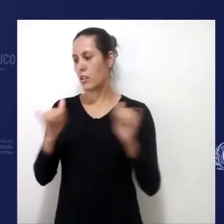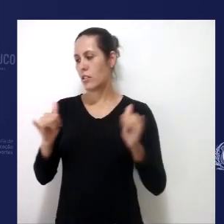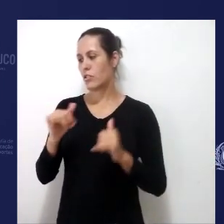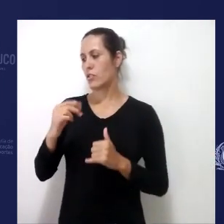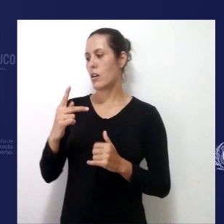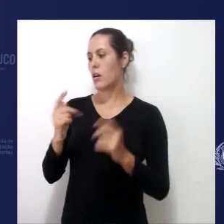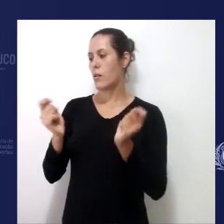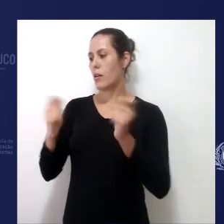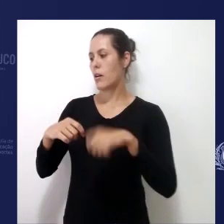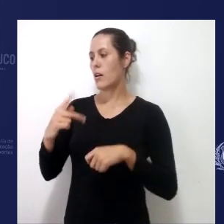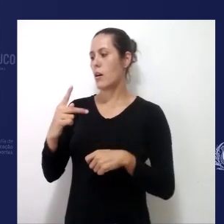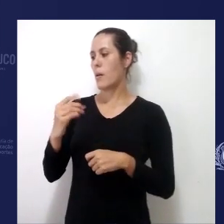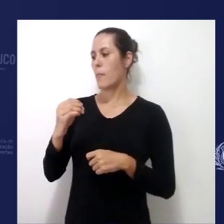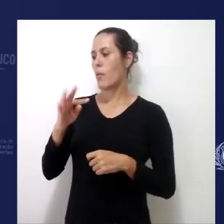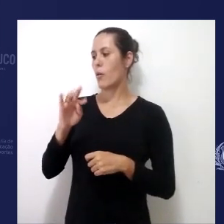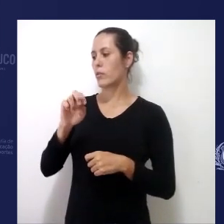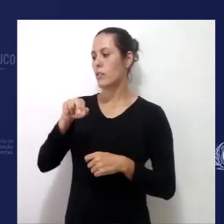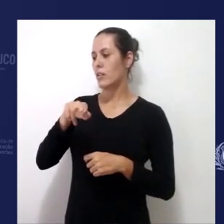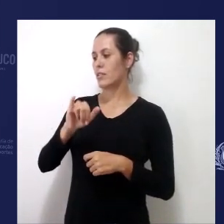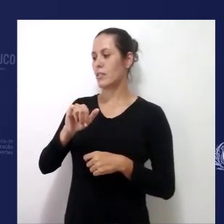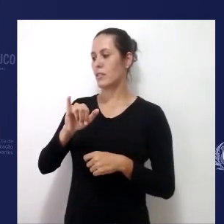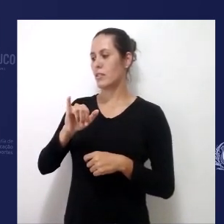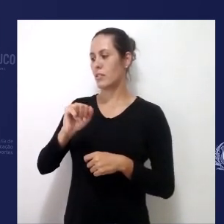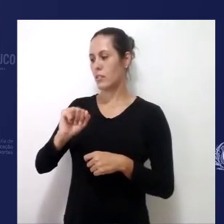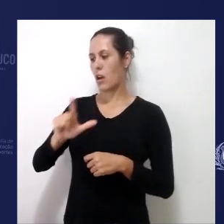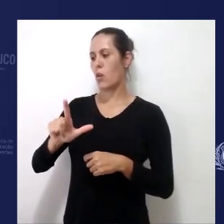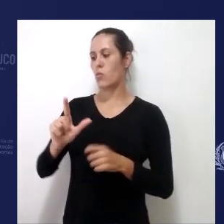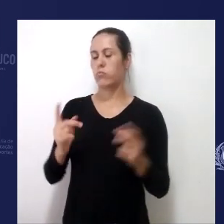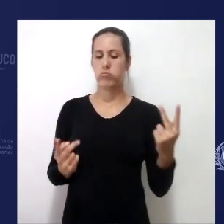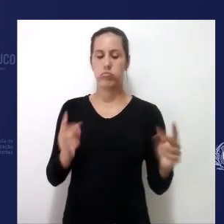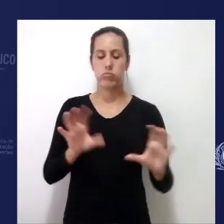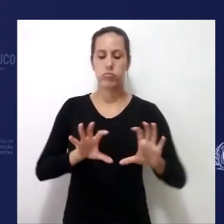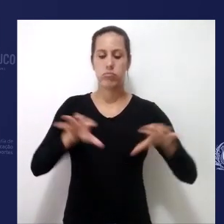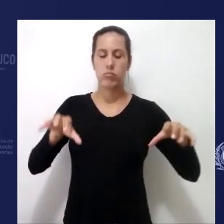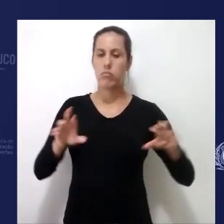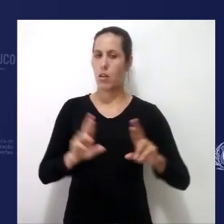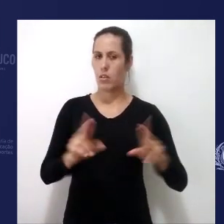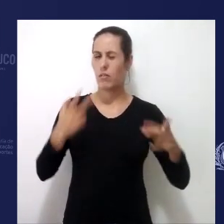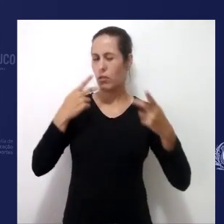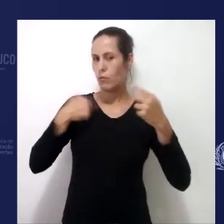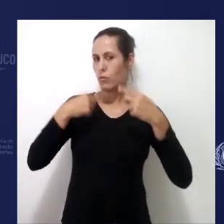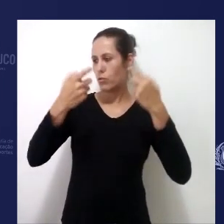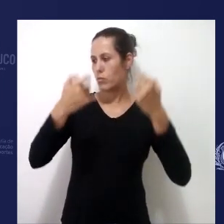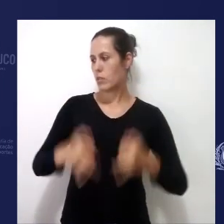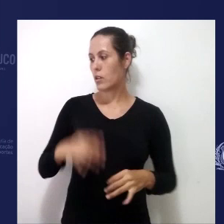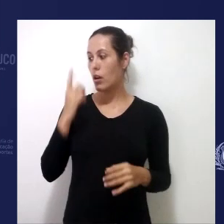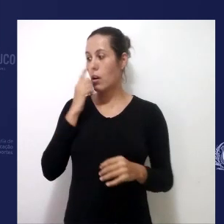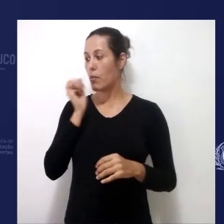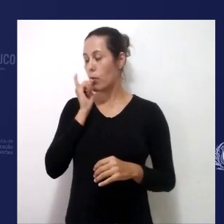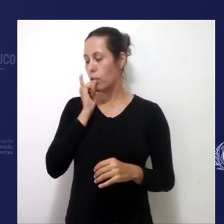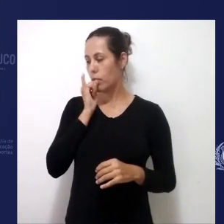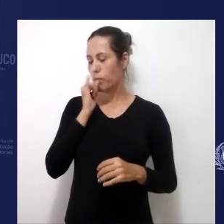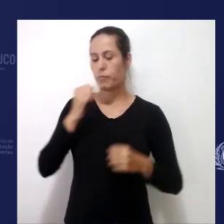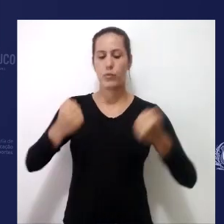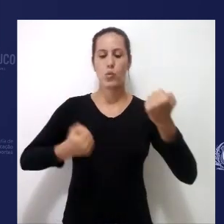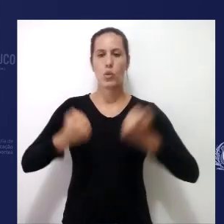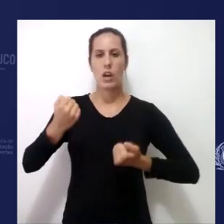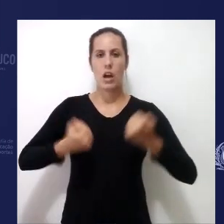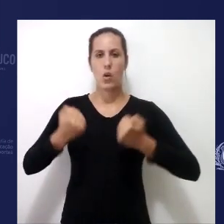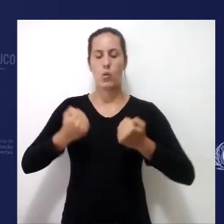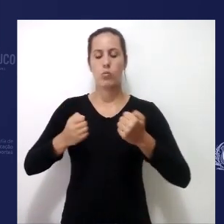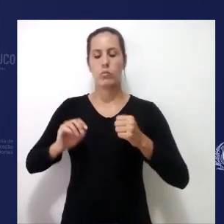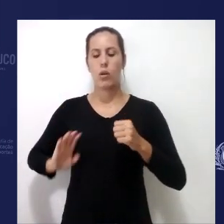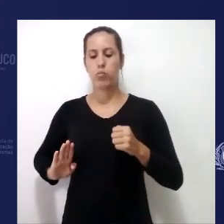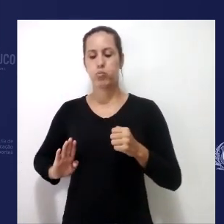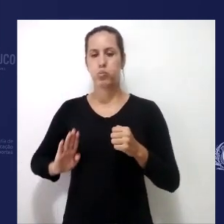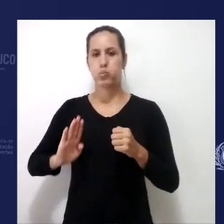conceitos nos tópicos que a gente vai ver aí a seguir. Então você observa na telinha que tem um carro que ele está